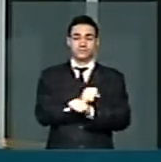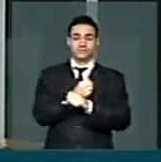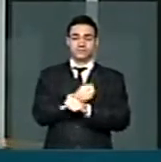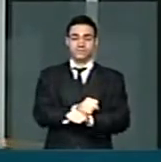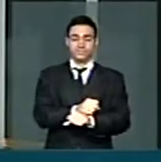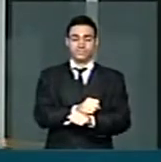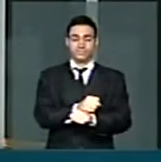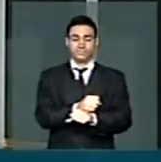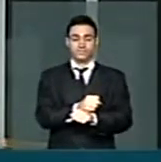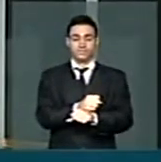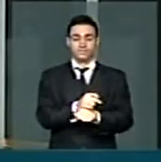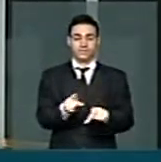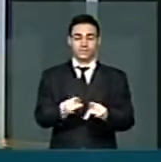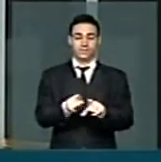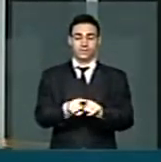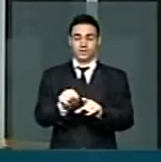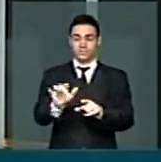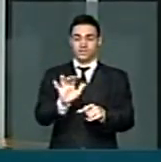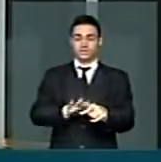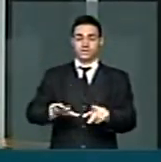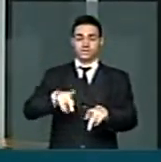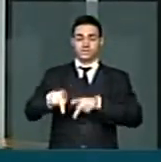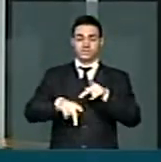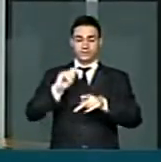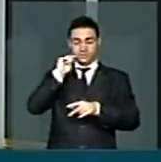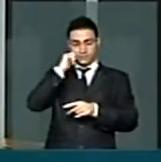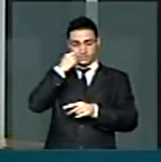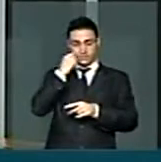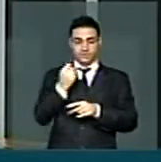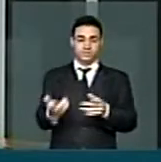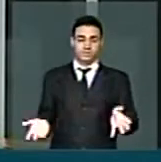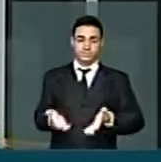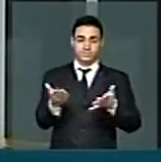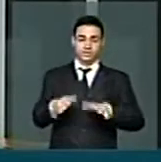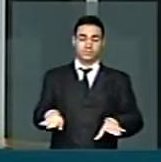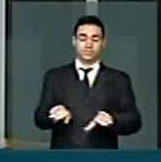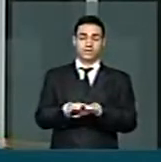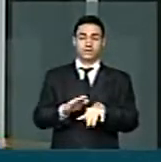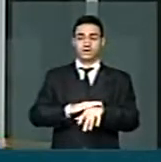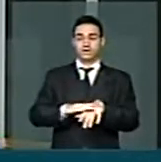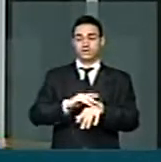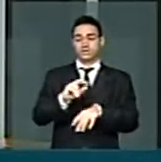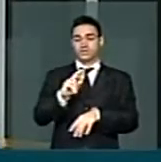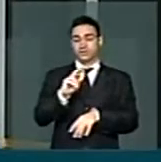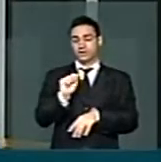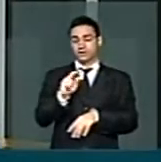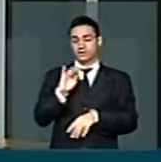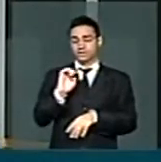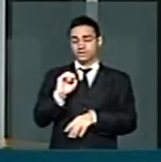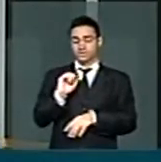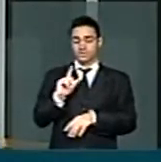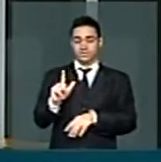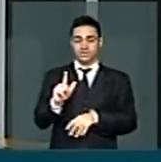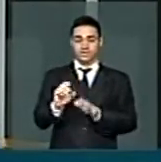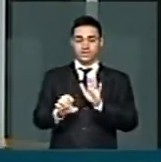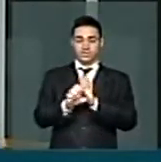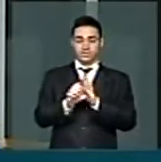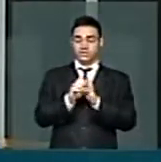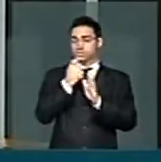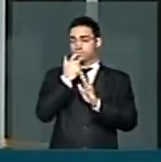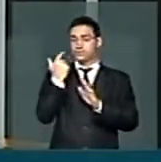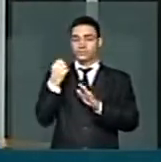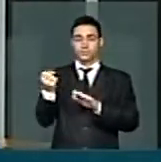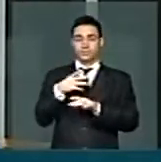de saúde integral da população negra, de promoção da igualdade racial, cujo estatuto, aliás, foi recentemente